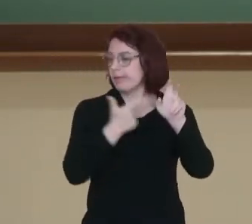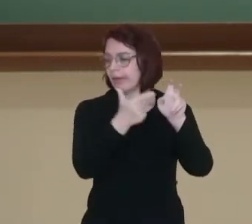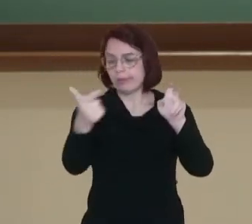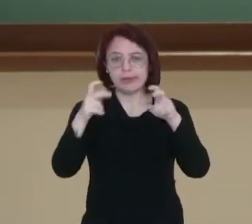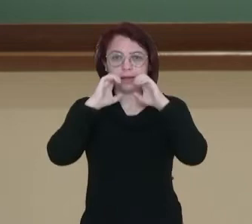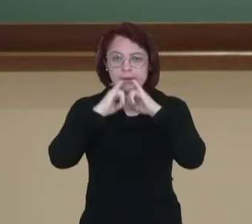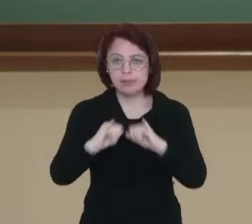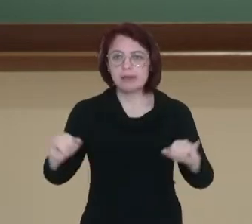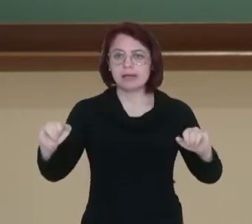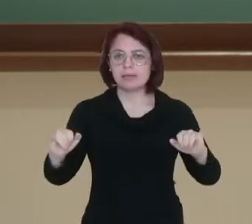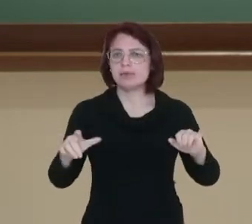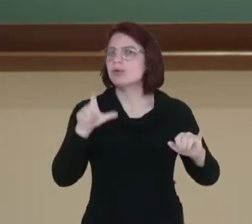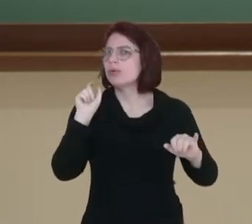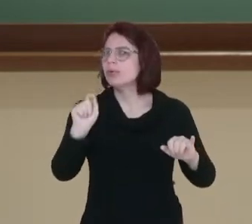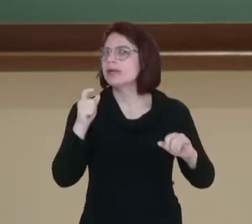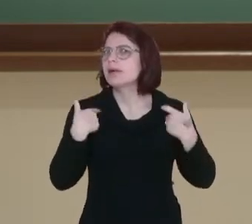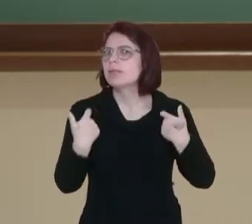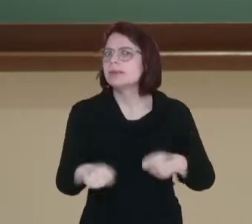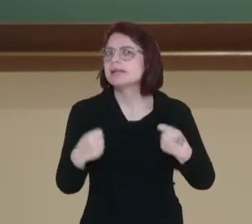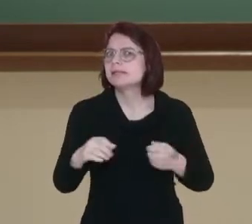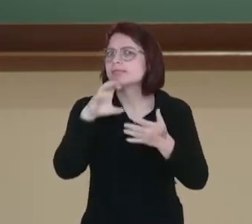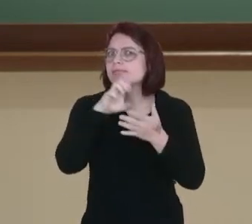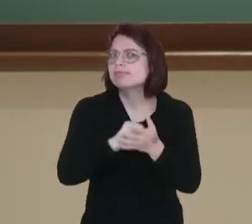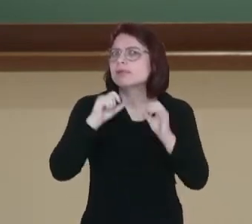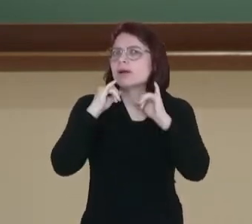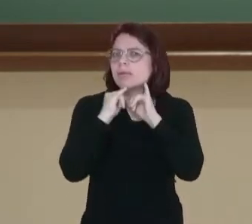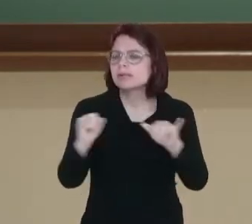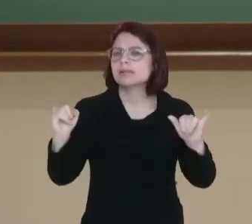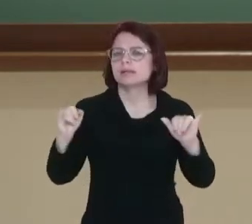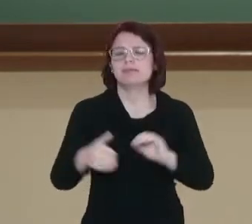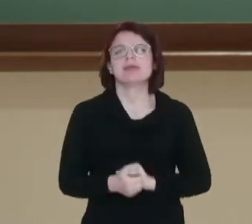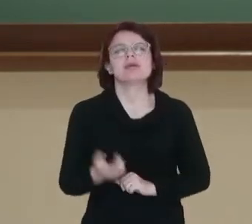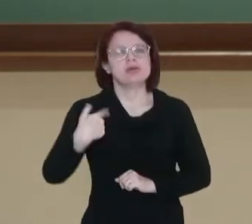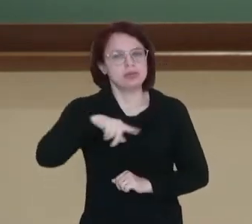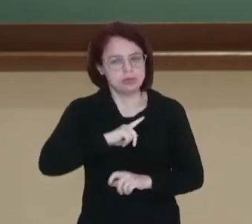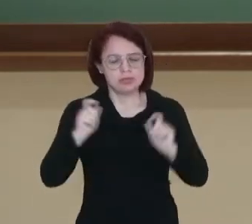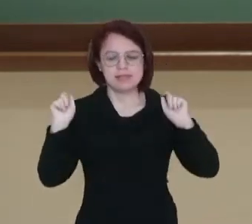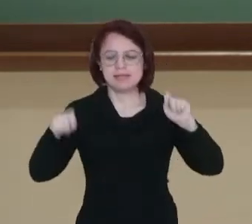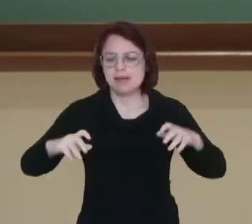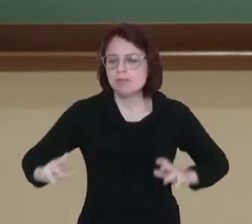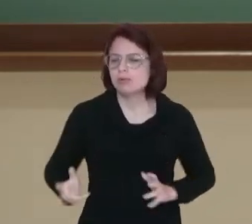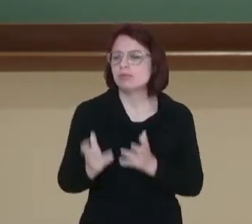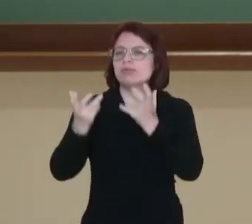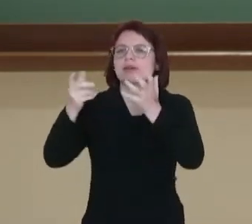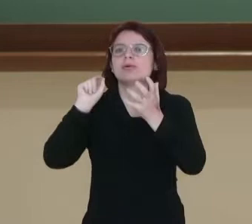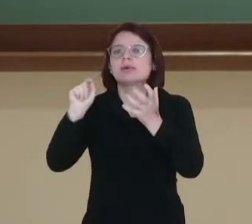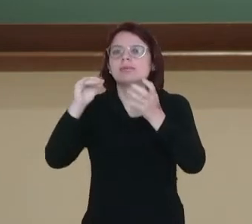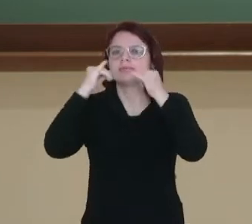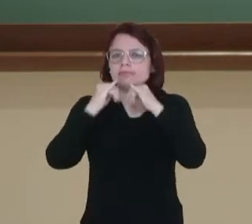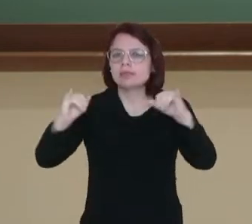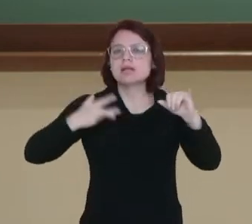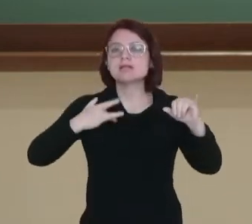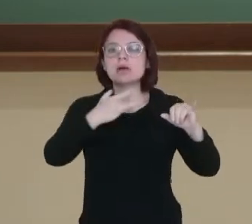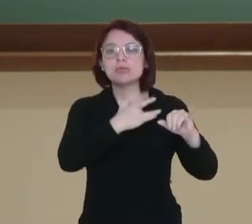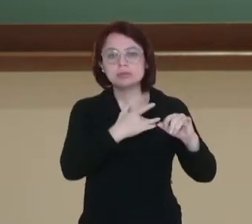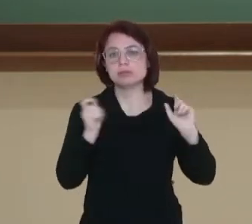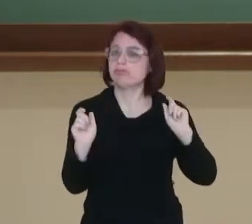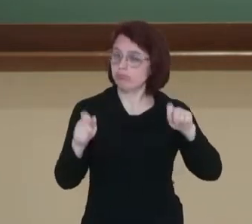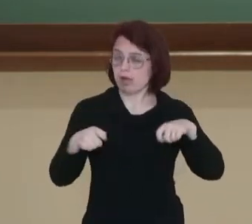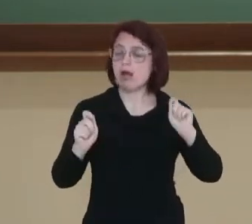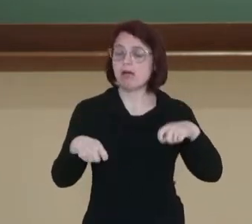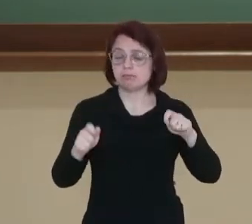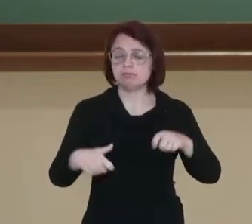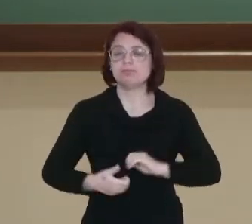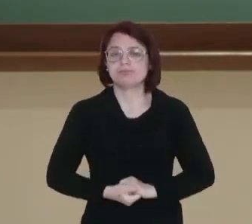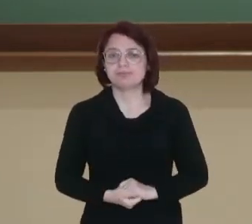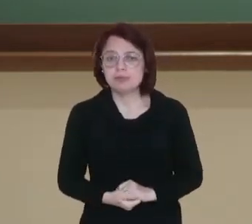eu quero abordar no meu cartaz de campanha? Por exemplo, eu posso promover uma campanha sobre saúde. Então,